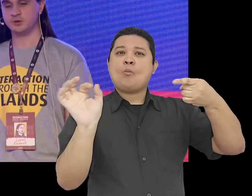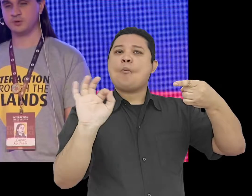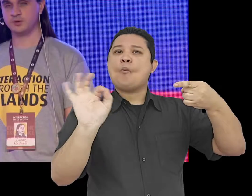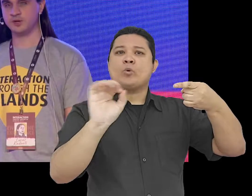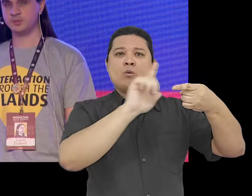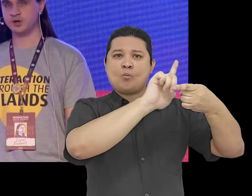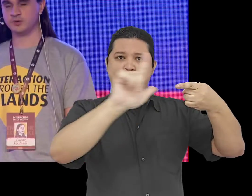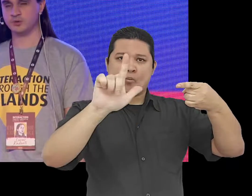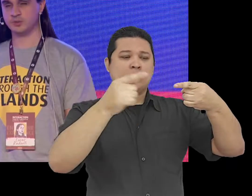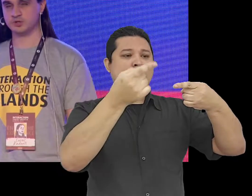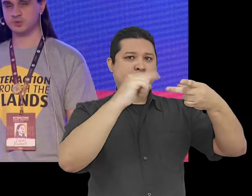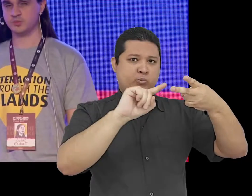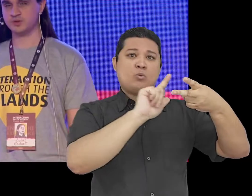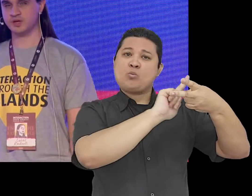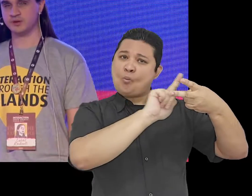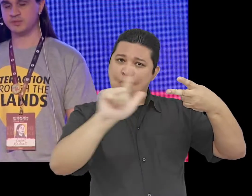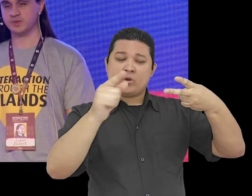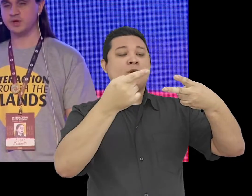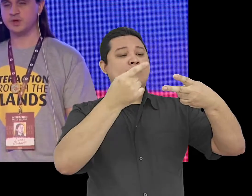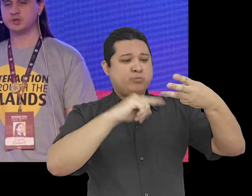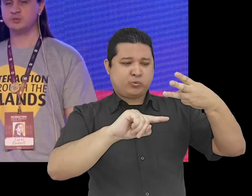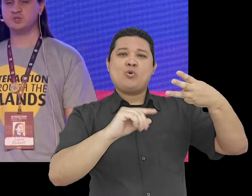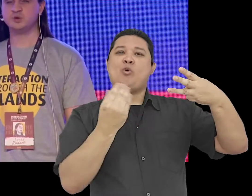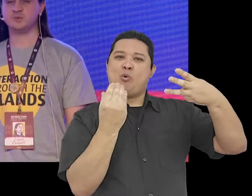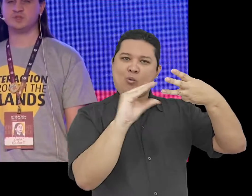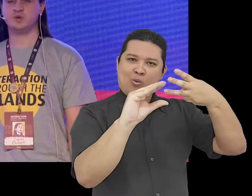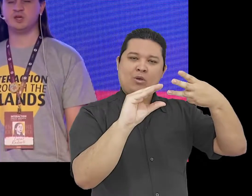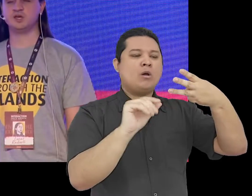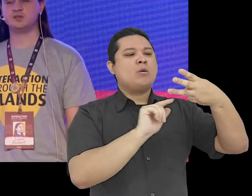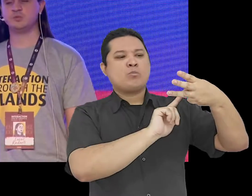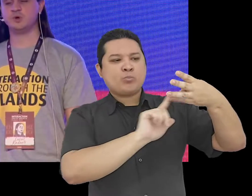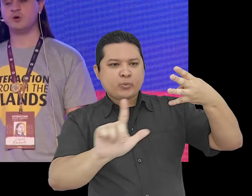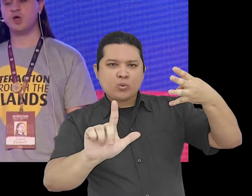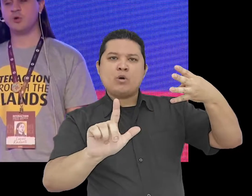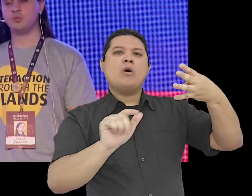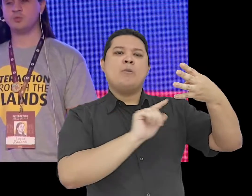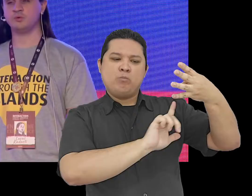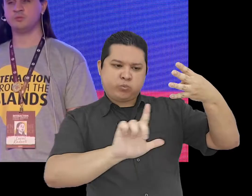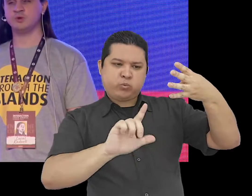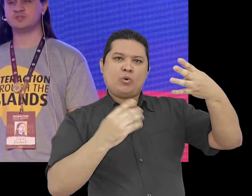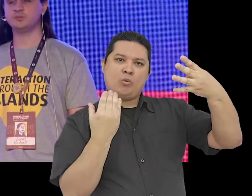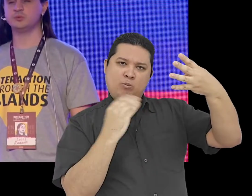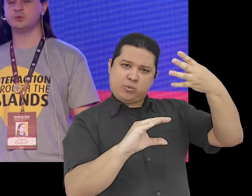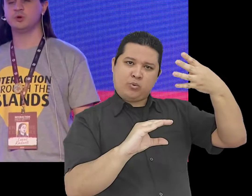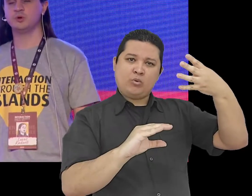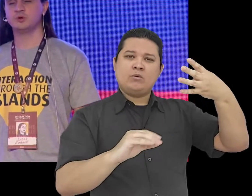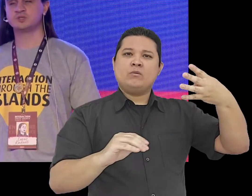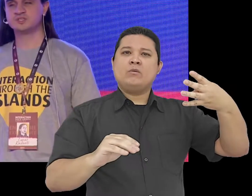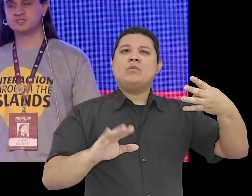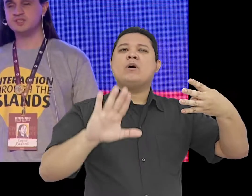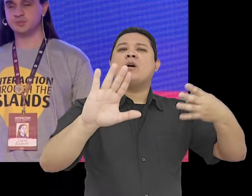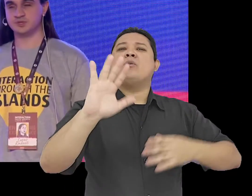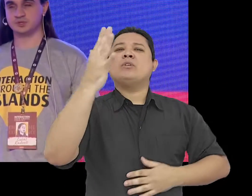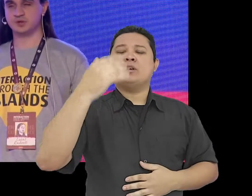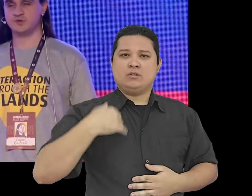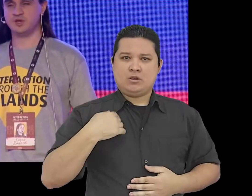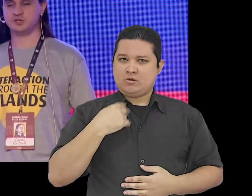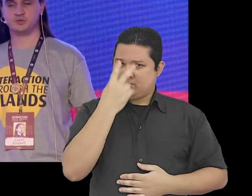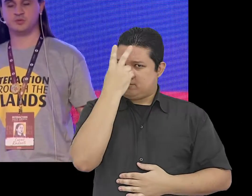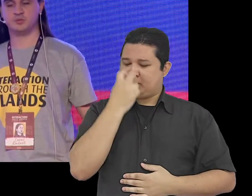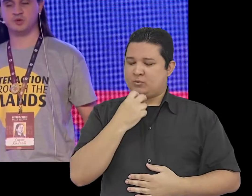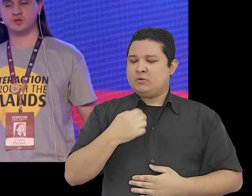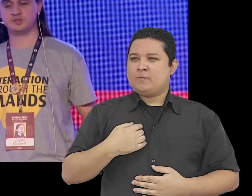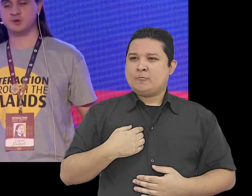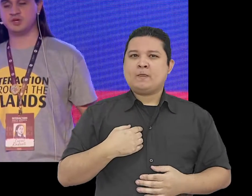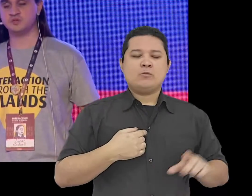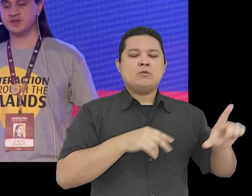em branco, próximo comentário. Então, como você pode perceber, esse é um exemplo simples,